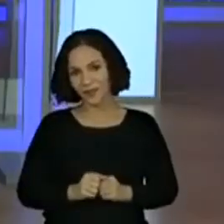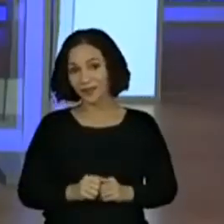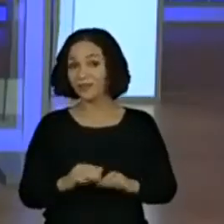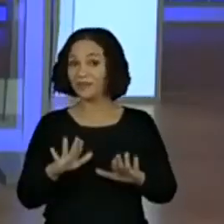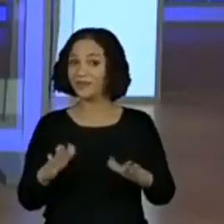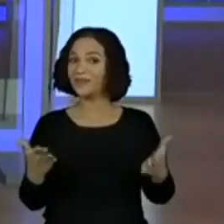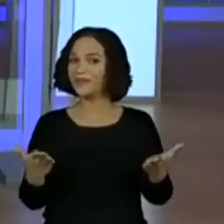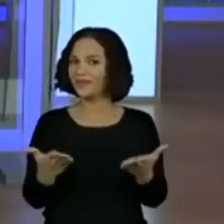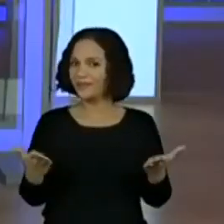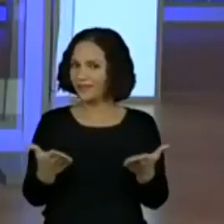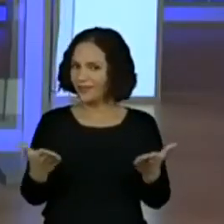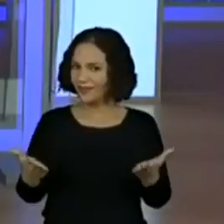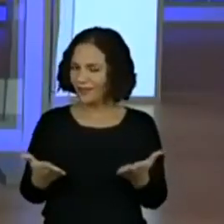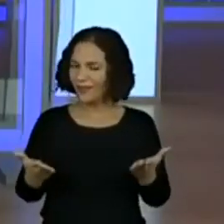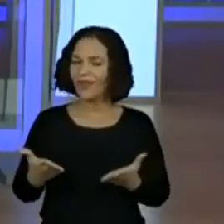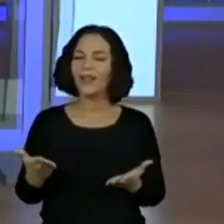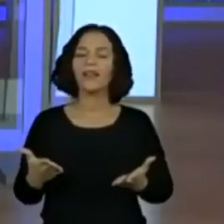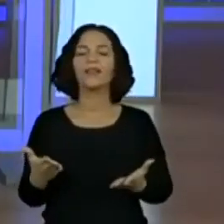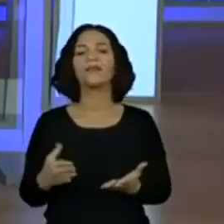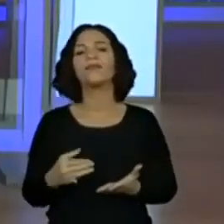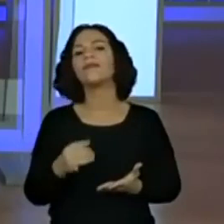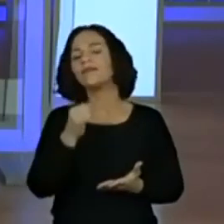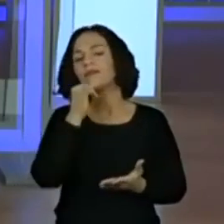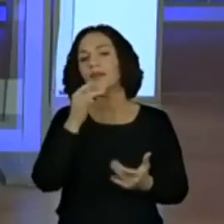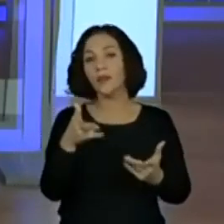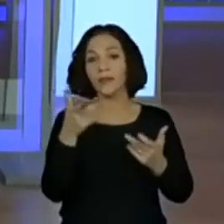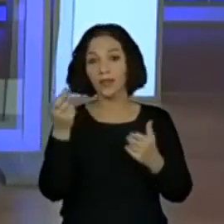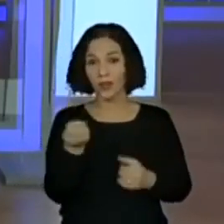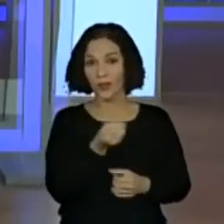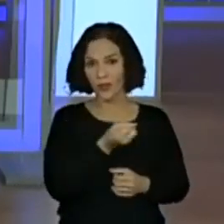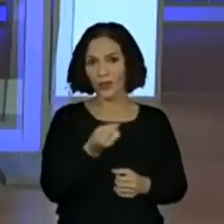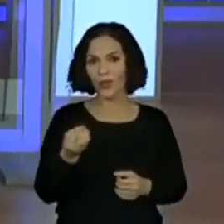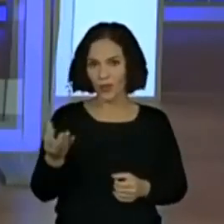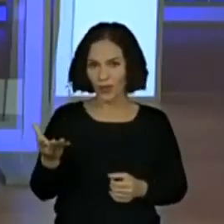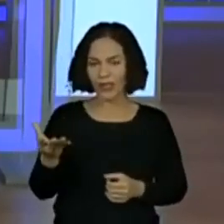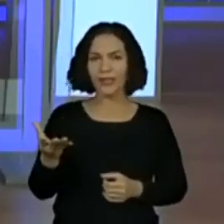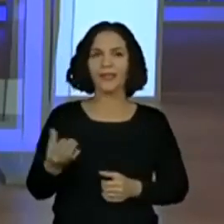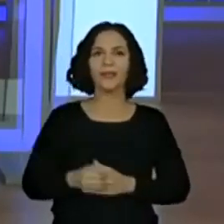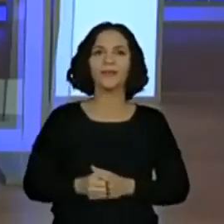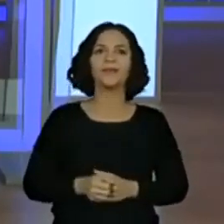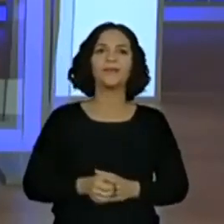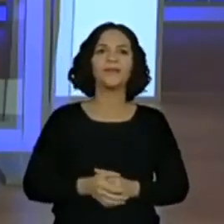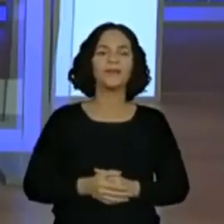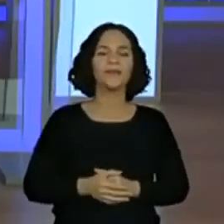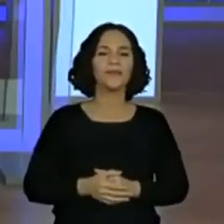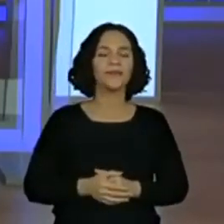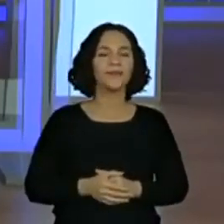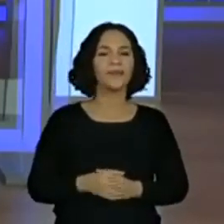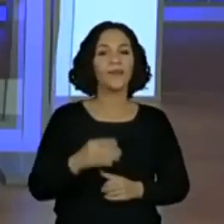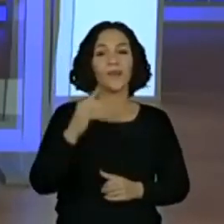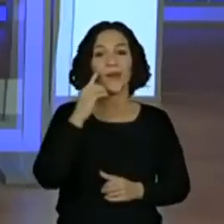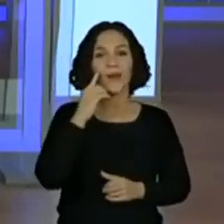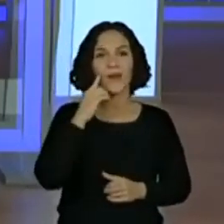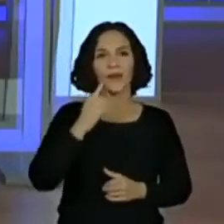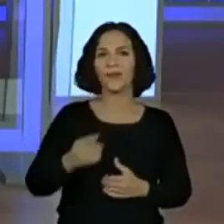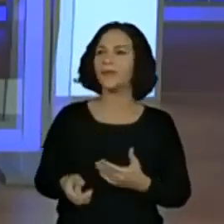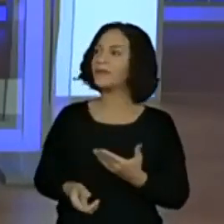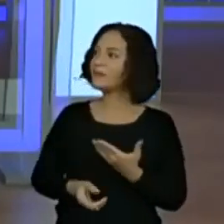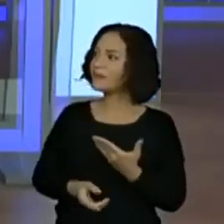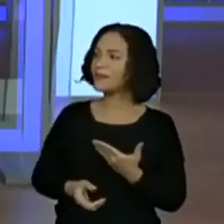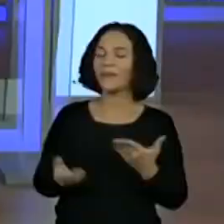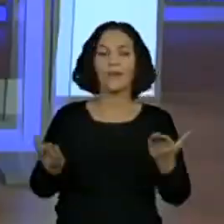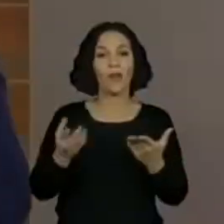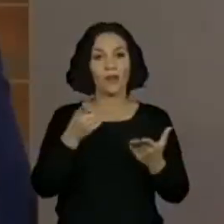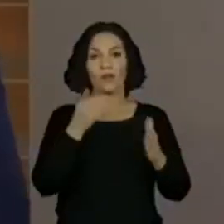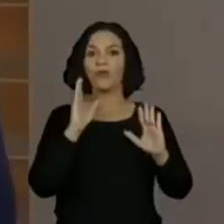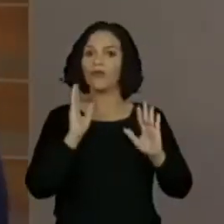Agora, observando, professora Kelly, esta quantidade, coloca por favor aí. Vou guardar. Ó, observe que você já, agora você já tem